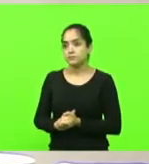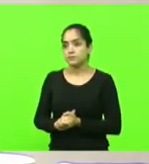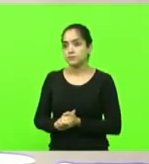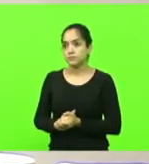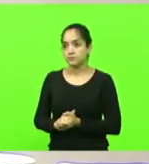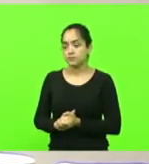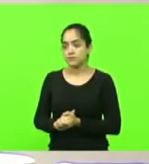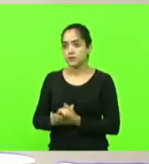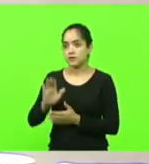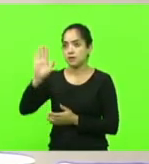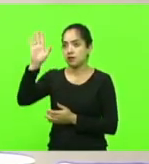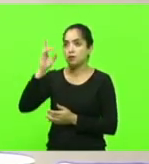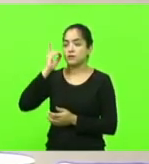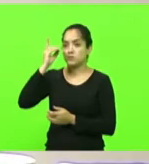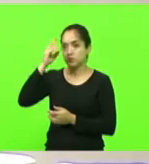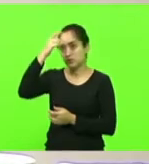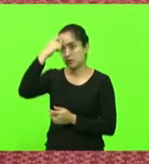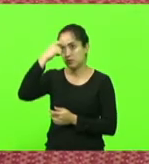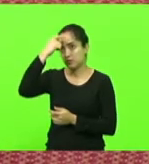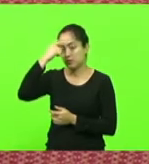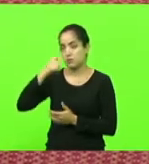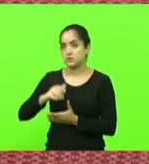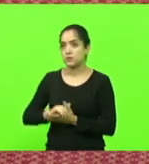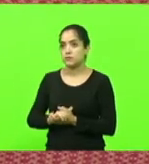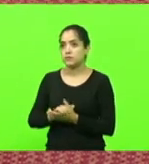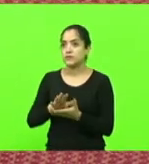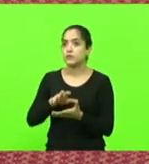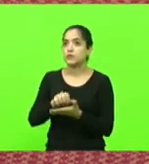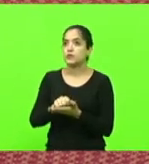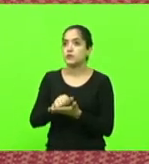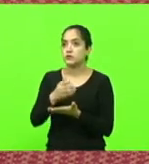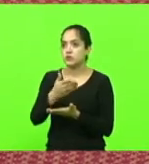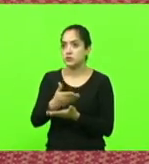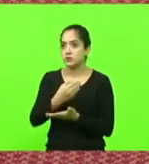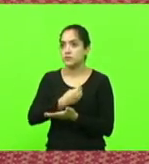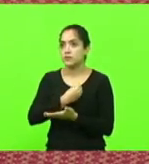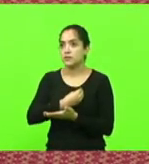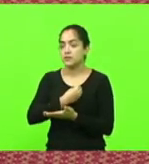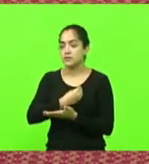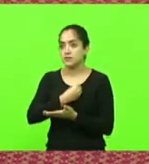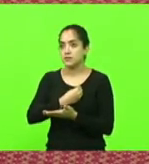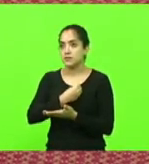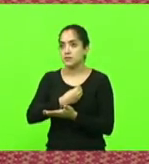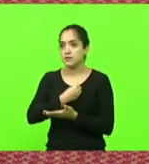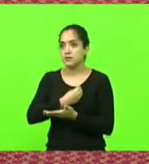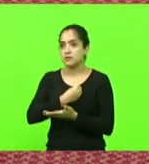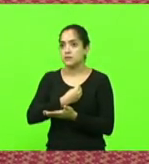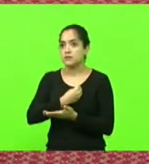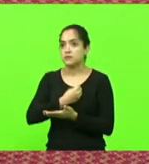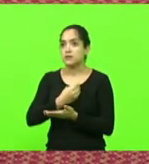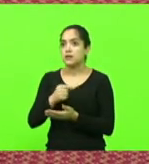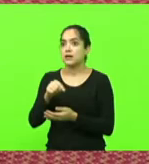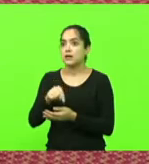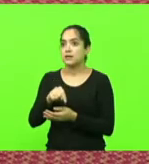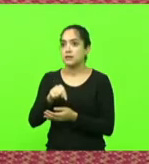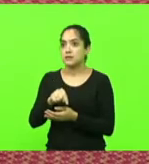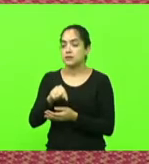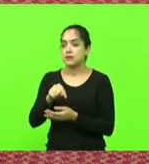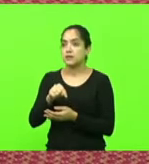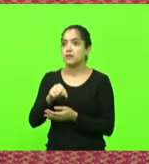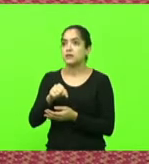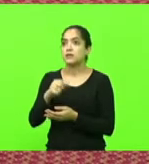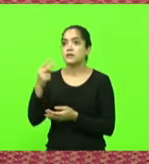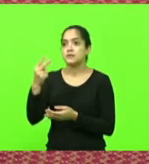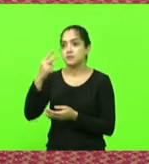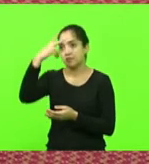Só para fazer o registro da presença em nossa casa legislativa do vice-prefeito